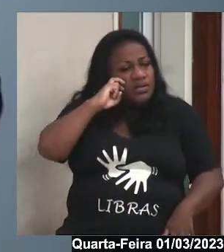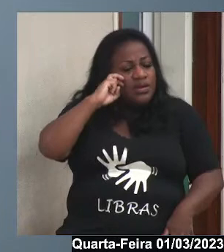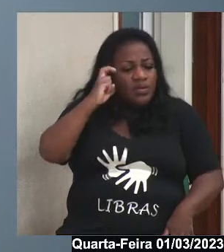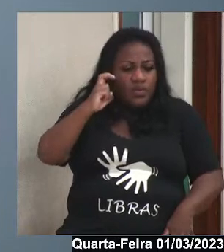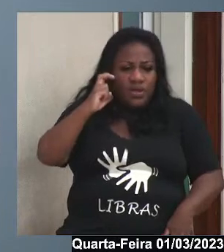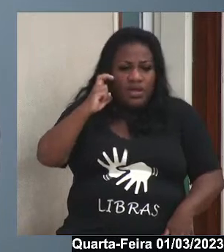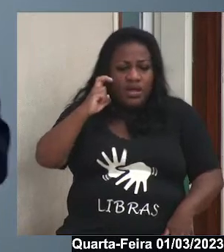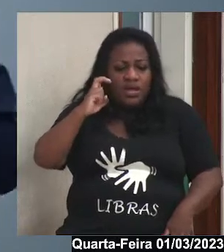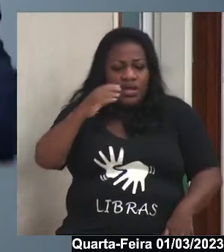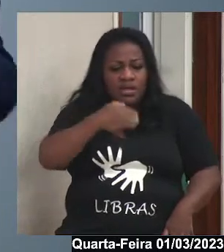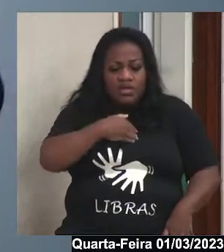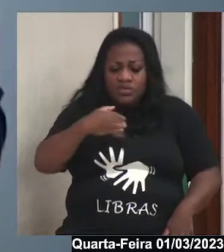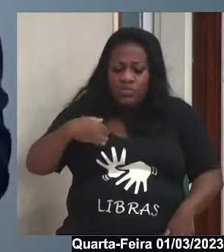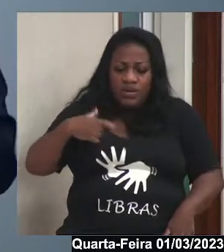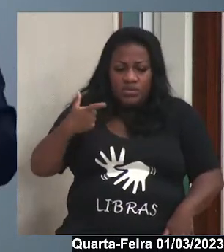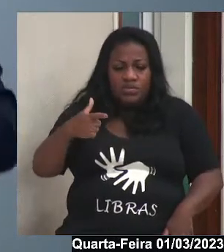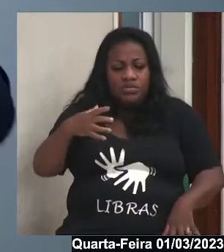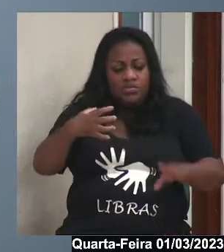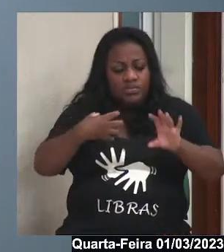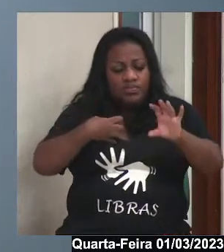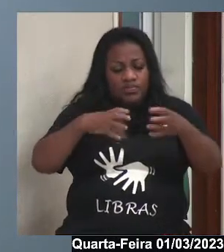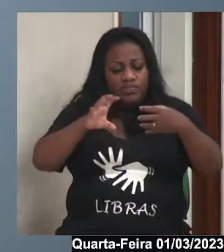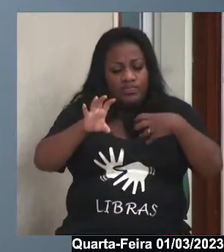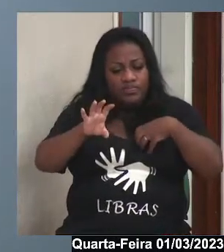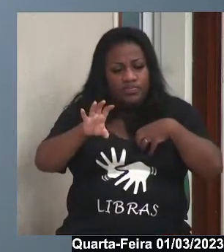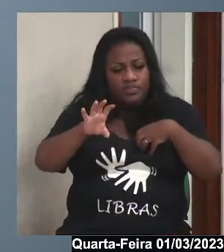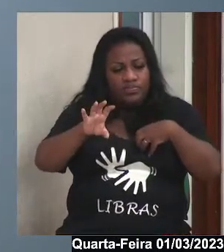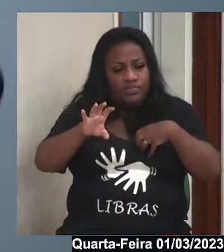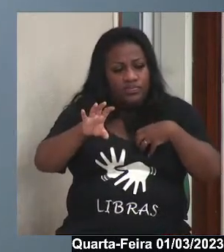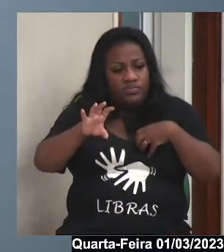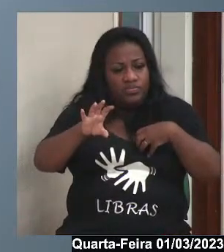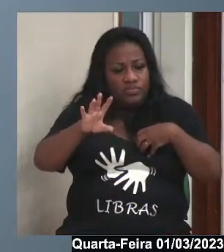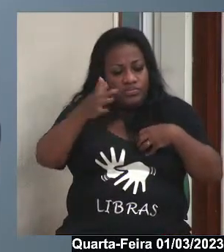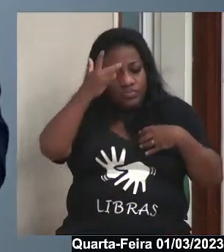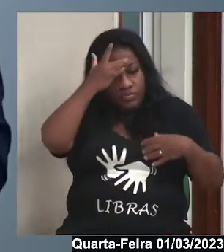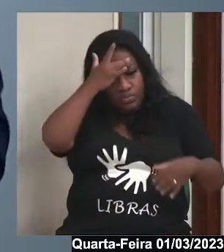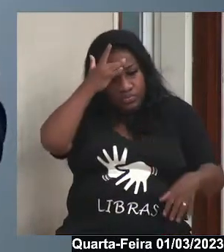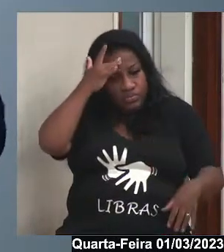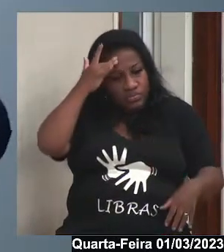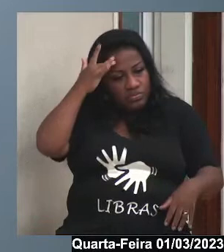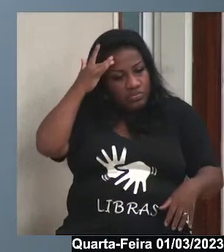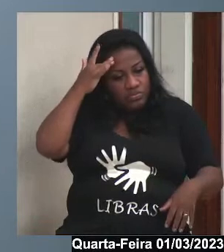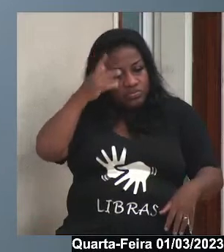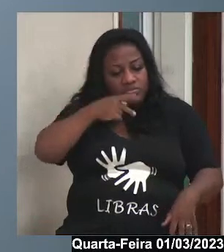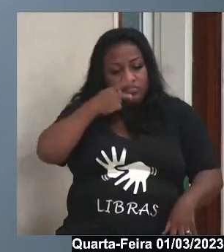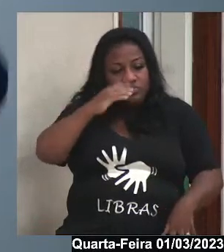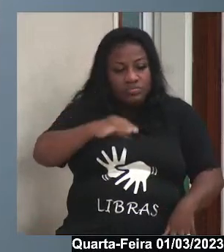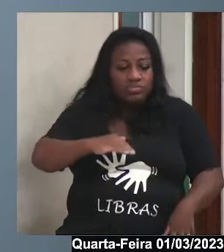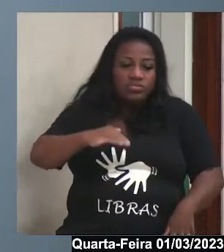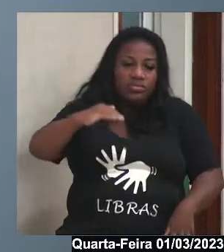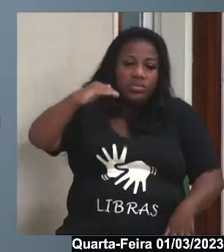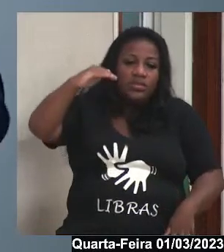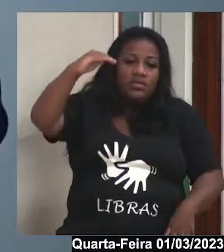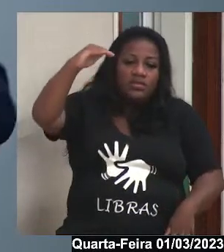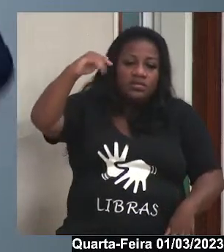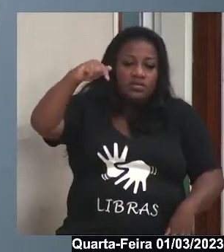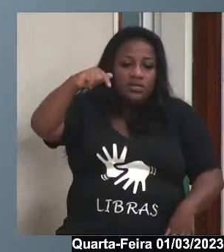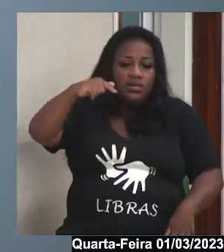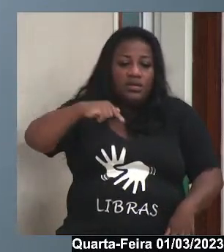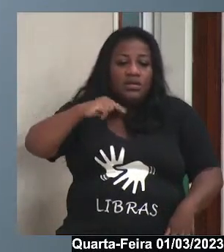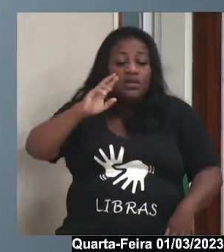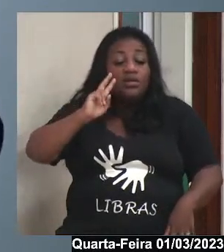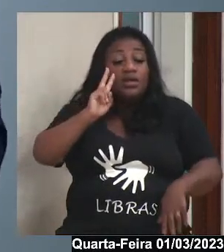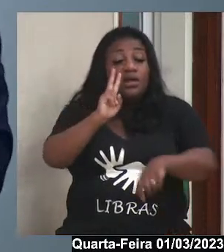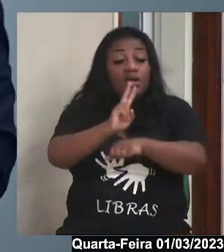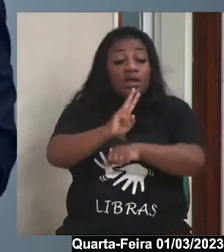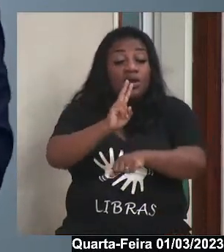não tem empatia, não tem compaixão com a nossa população. Dizer que cresceu na periferia é muito fácil. O difícil é cuidar